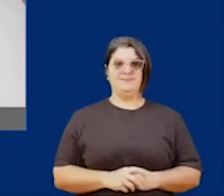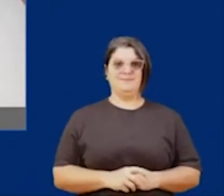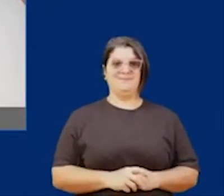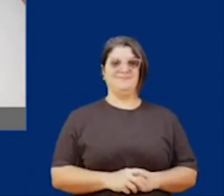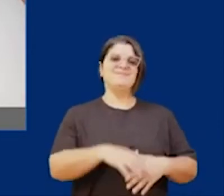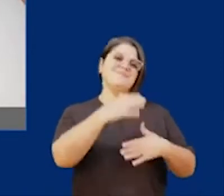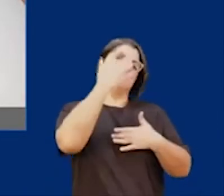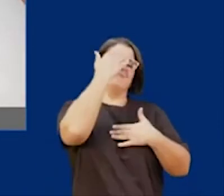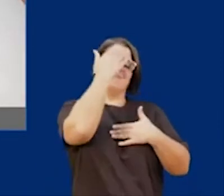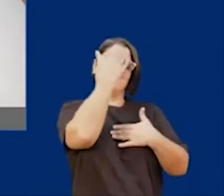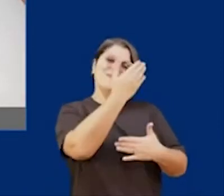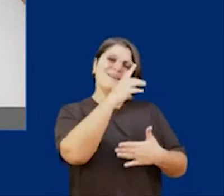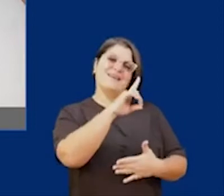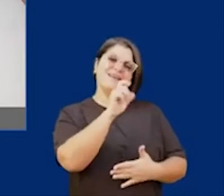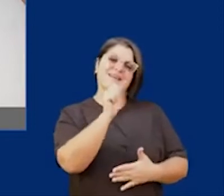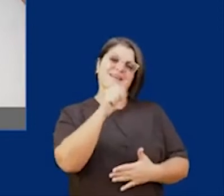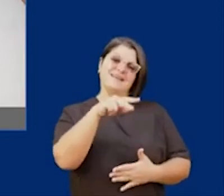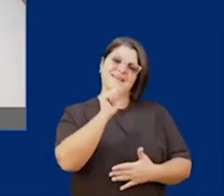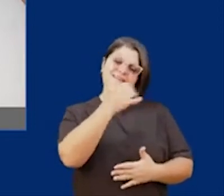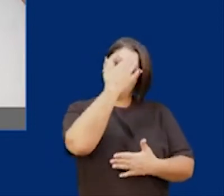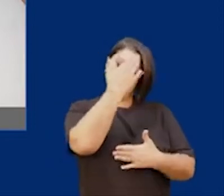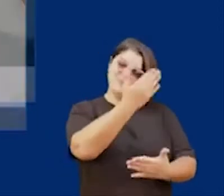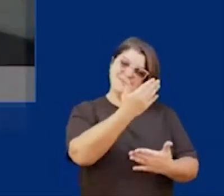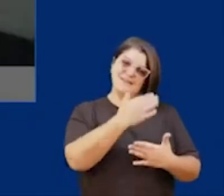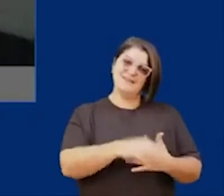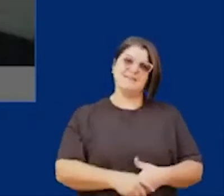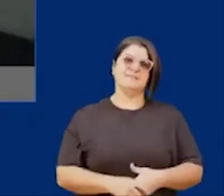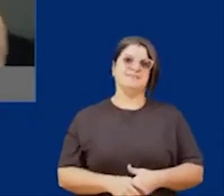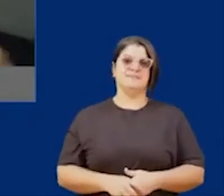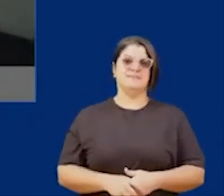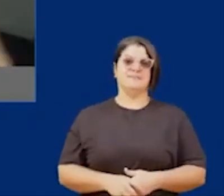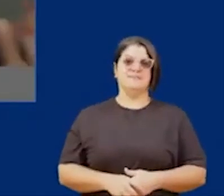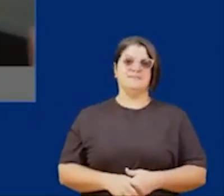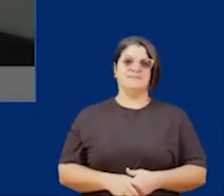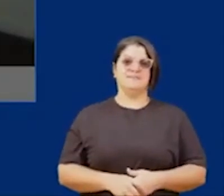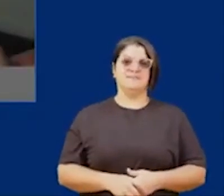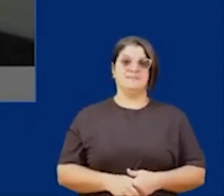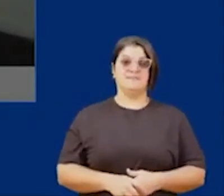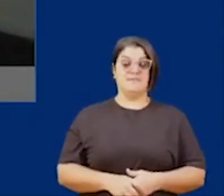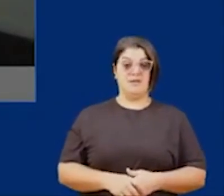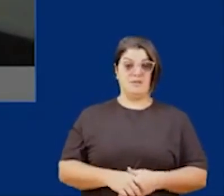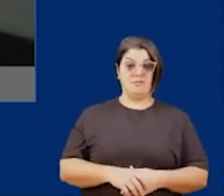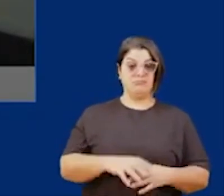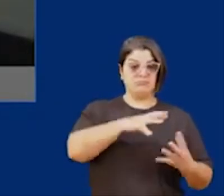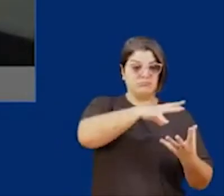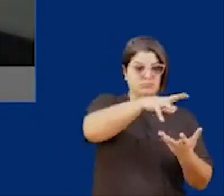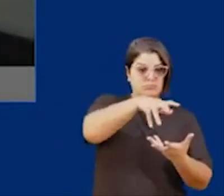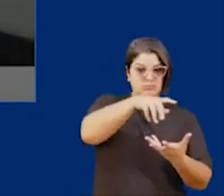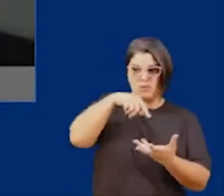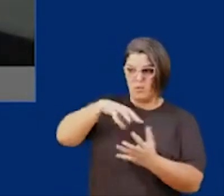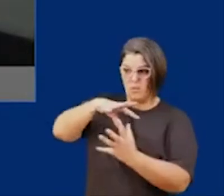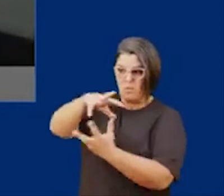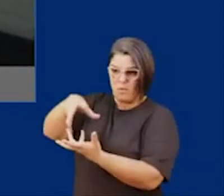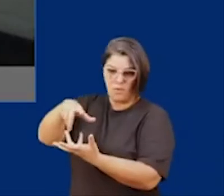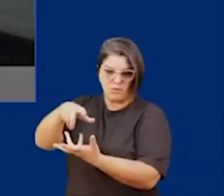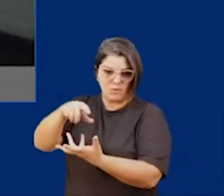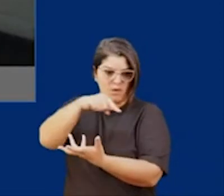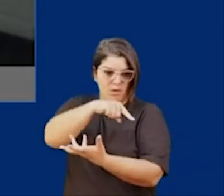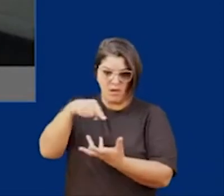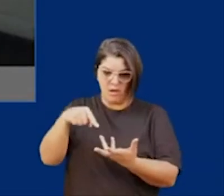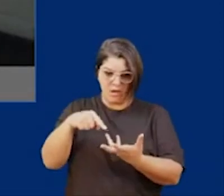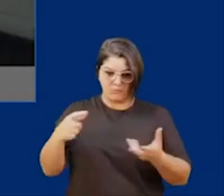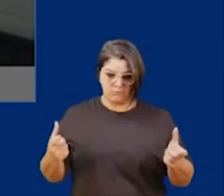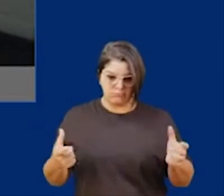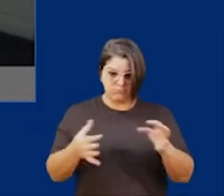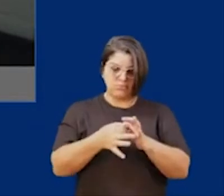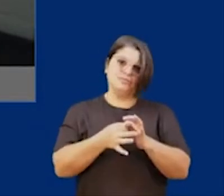Obrigada, Dani, obrigada mesmo. A gente fala de dois mundos que se entrelaçam, né? E a gente